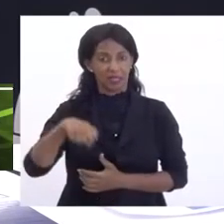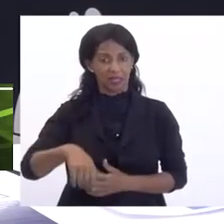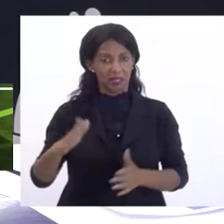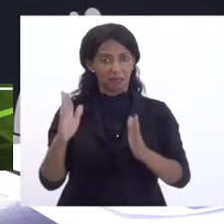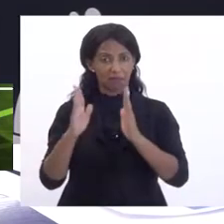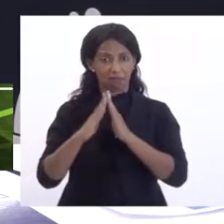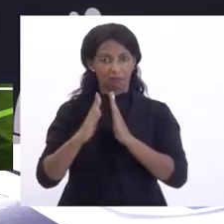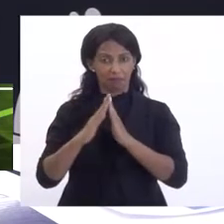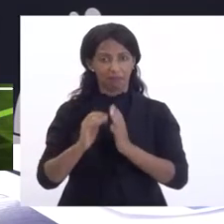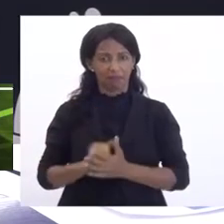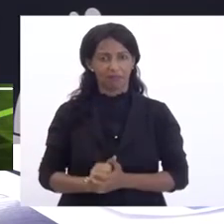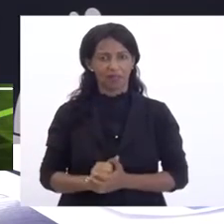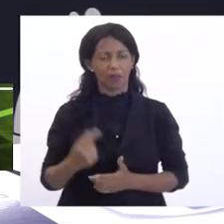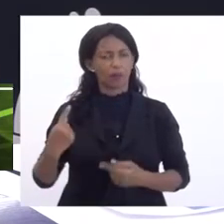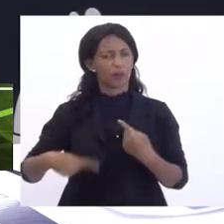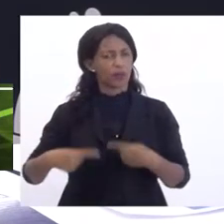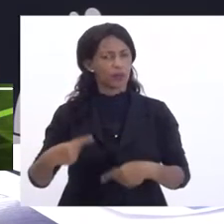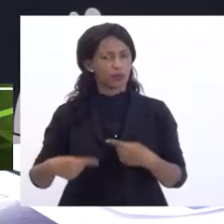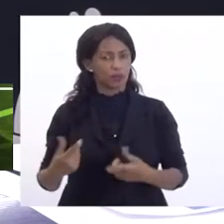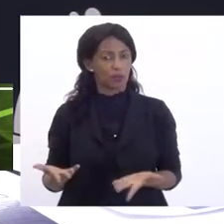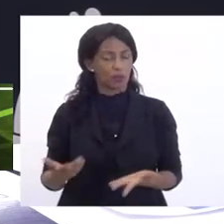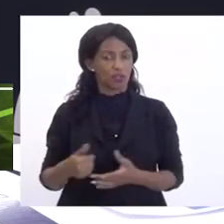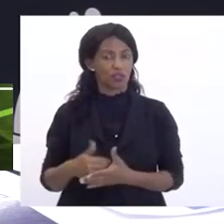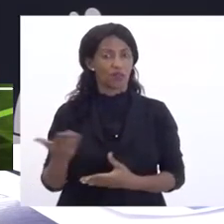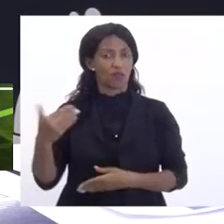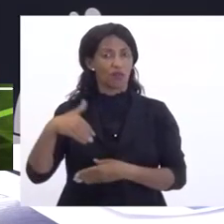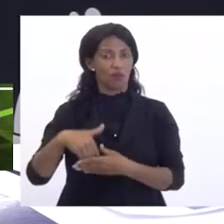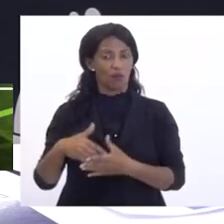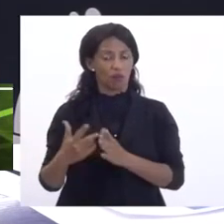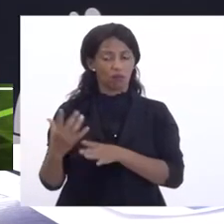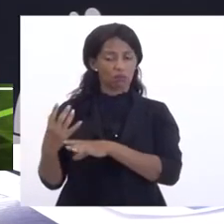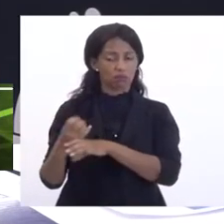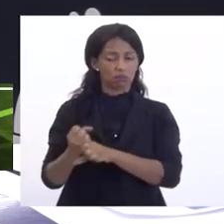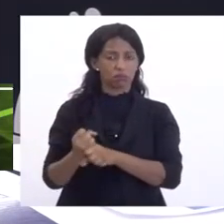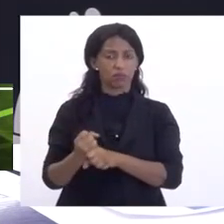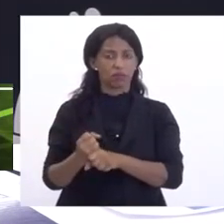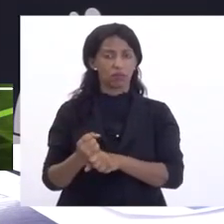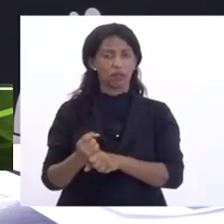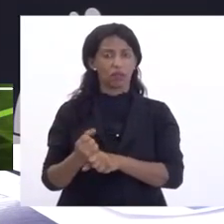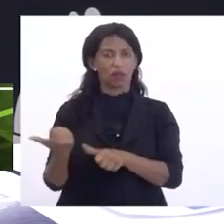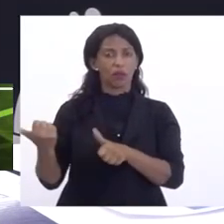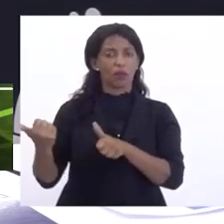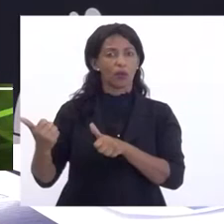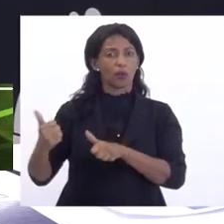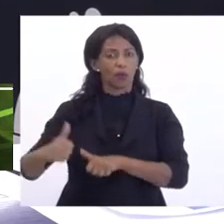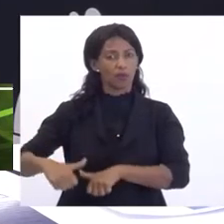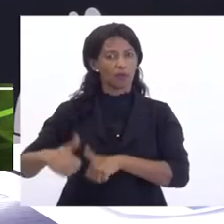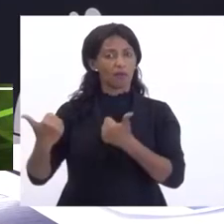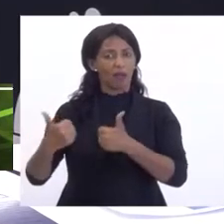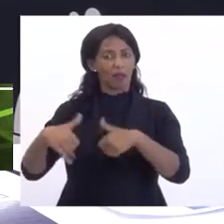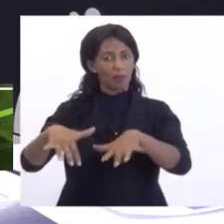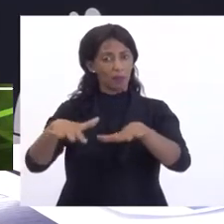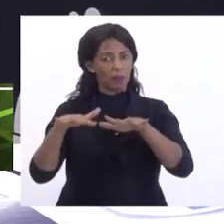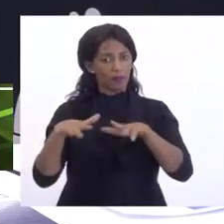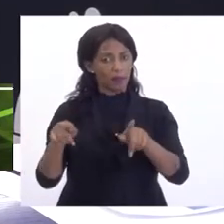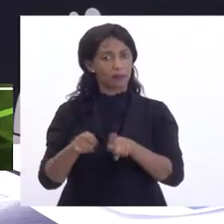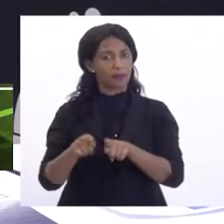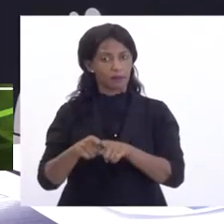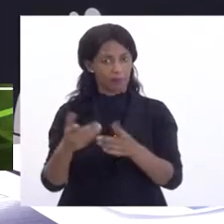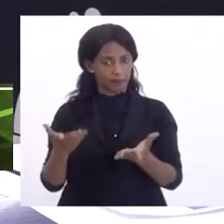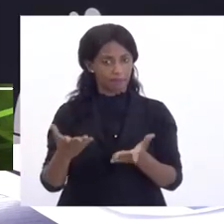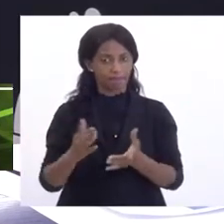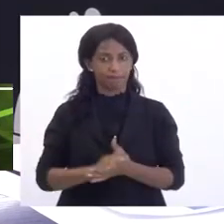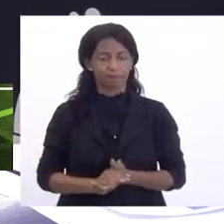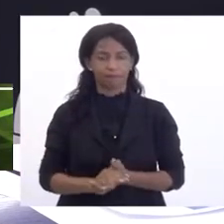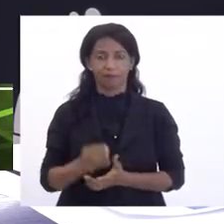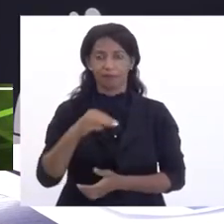casa, politicamente, que vota as contas, que vale a decisão do plenário também.